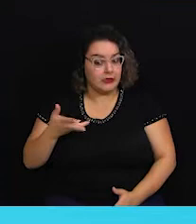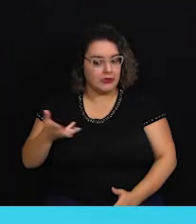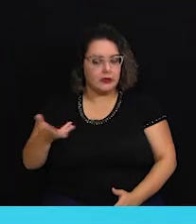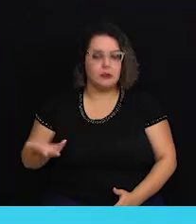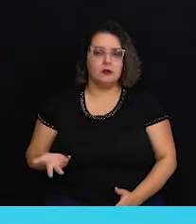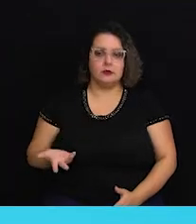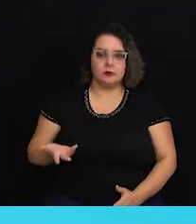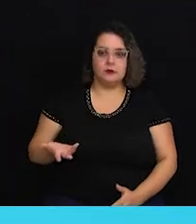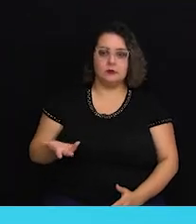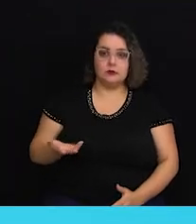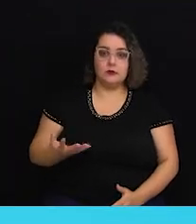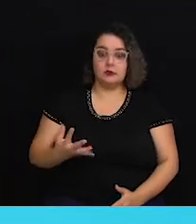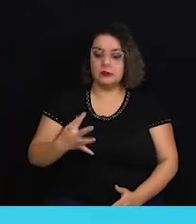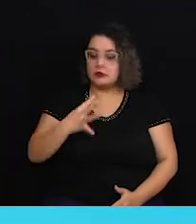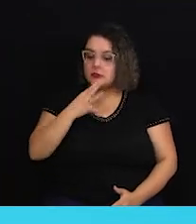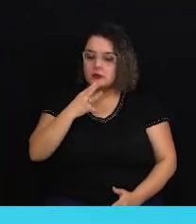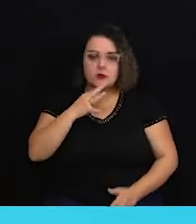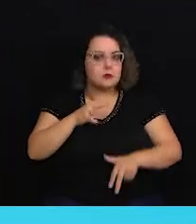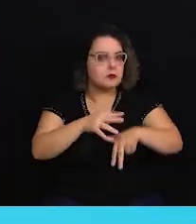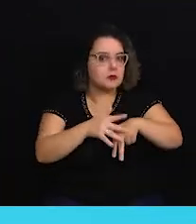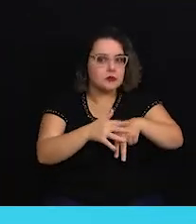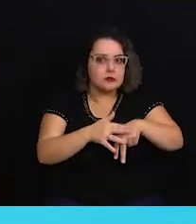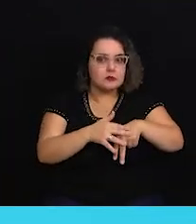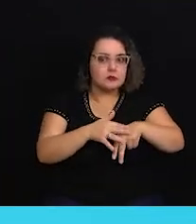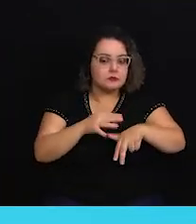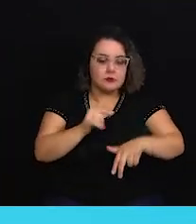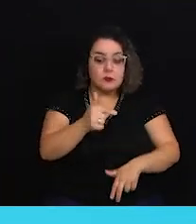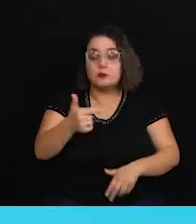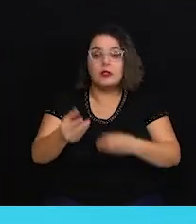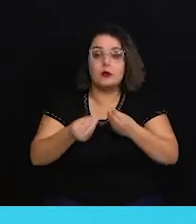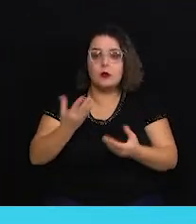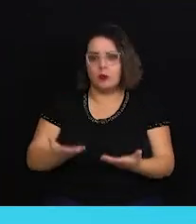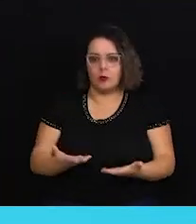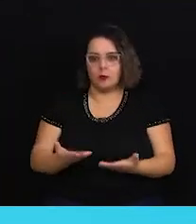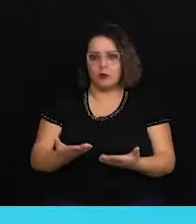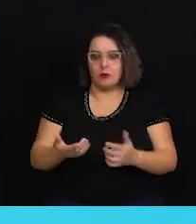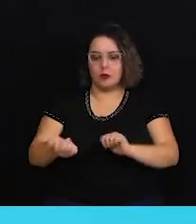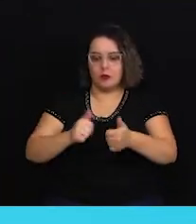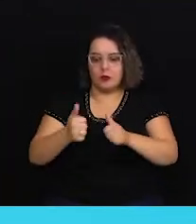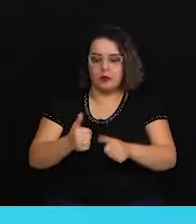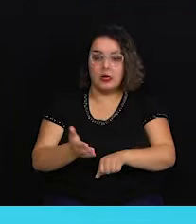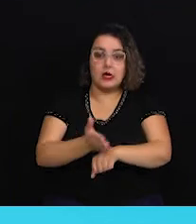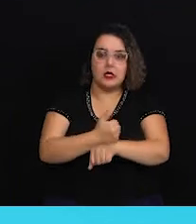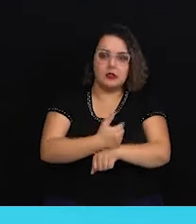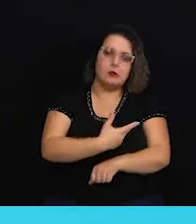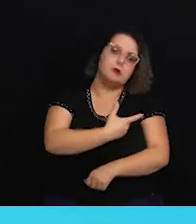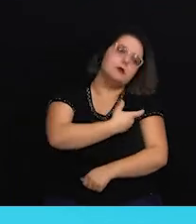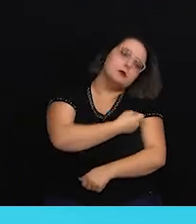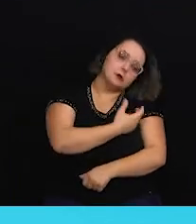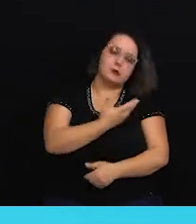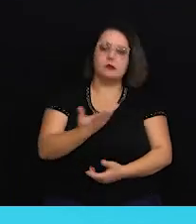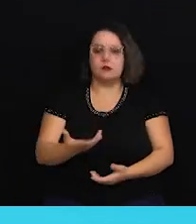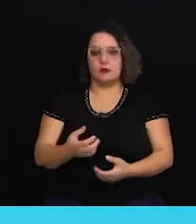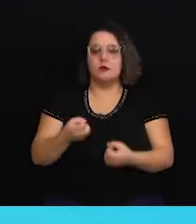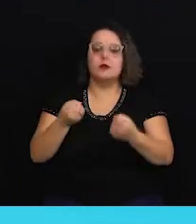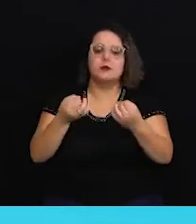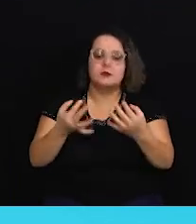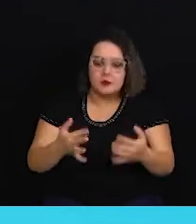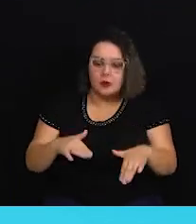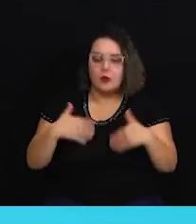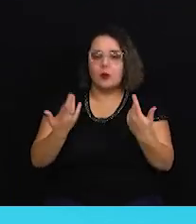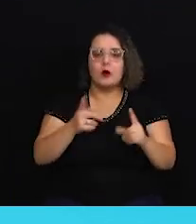de urgência e emergência, onde esse conhecimento do paciente não tem como ele passar por uma avaliação pré-anestésica, onde a gente vai